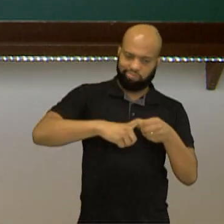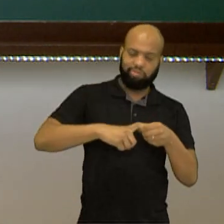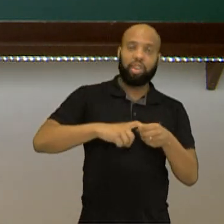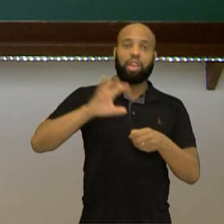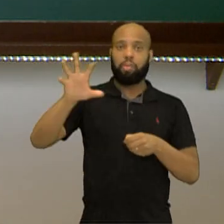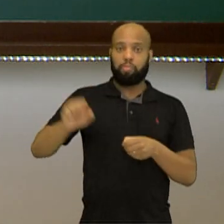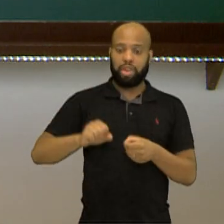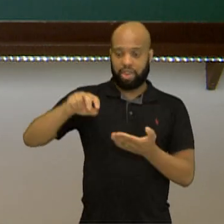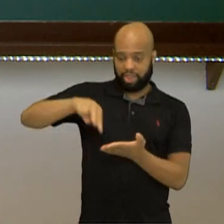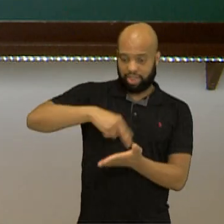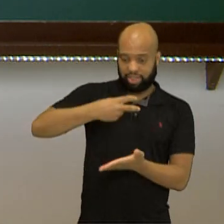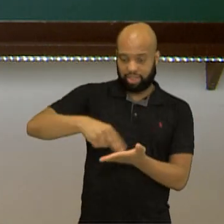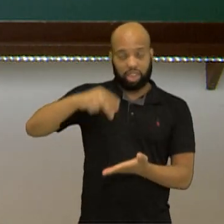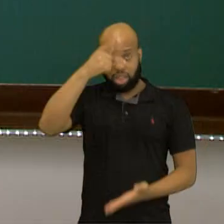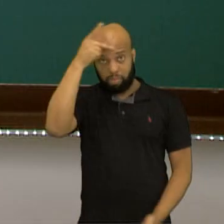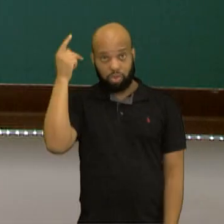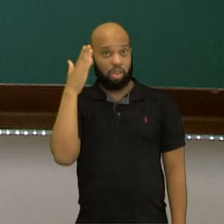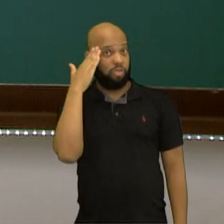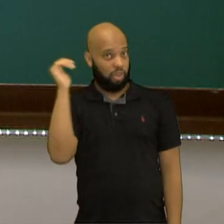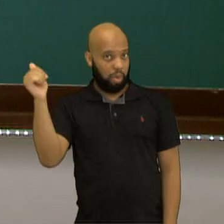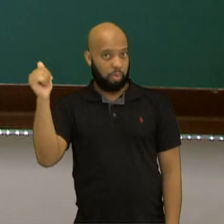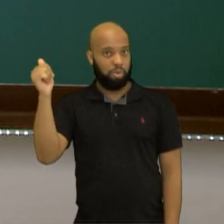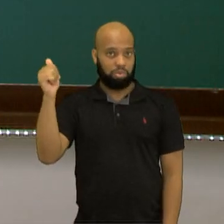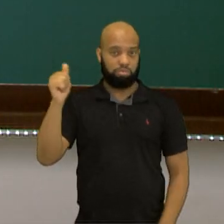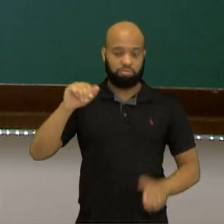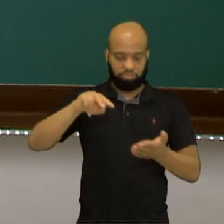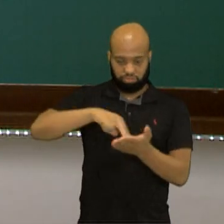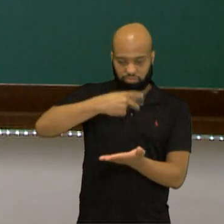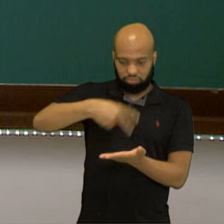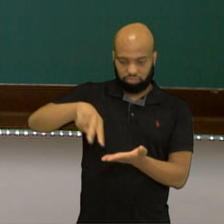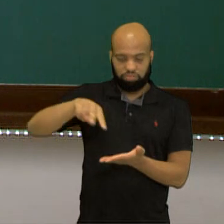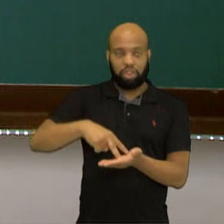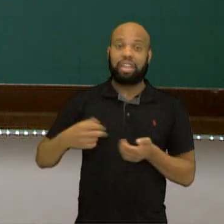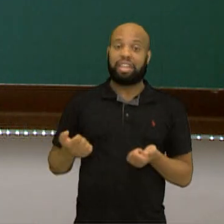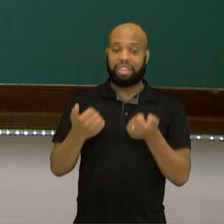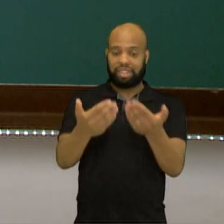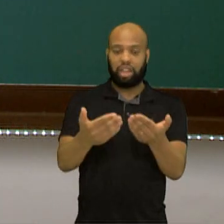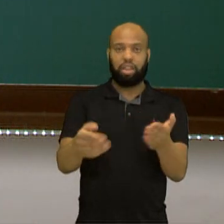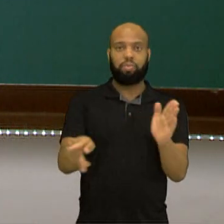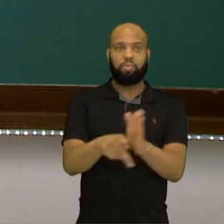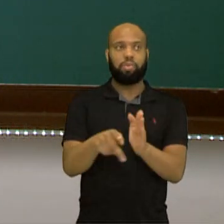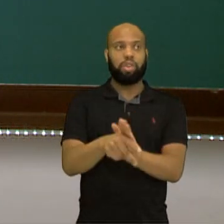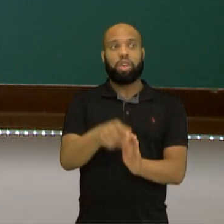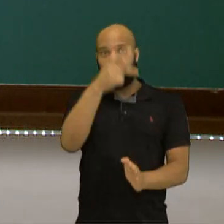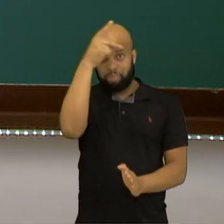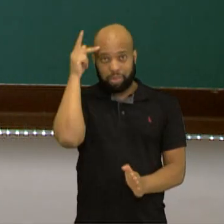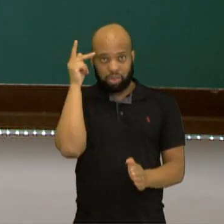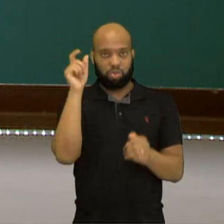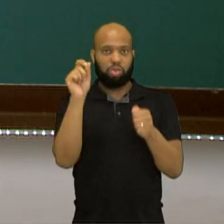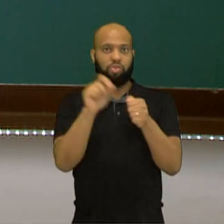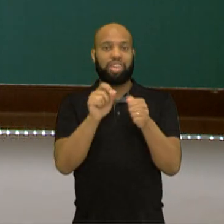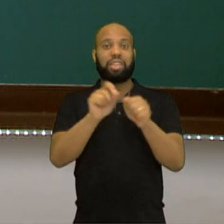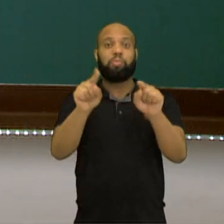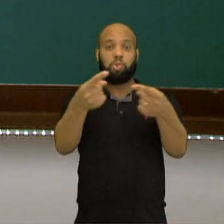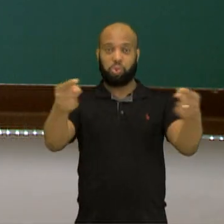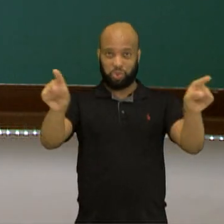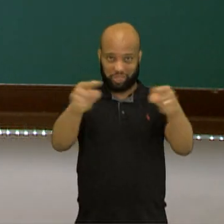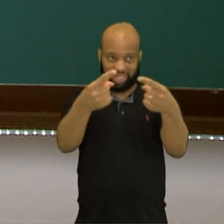alguém famoso, né, de um skatista conhecido, e aí eles dão esse skate para alguém do meio